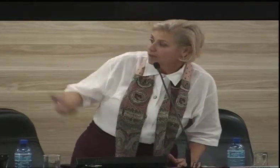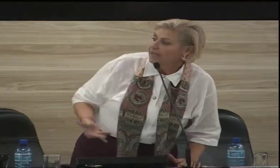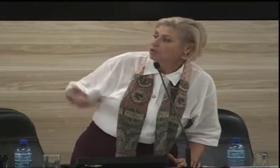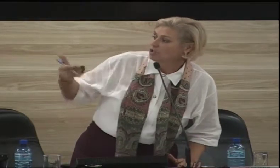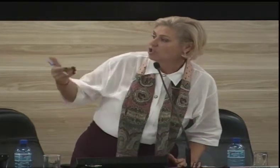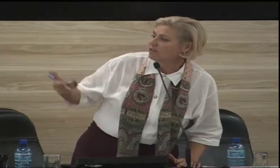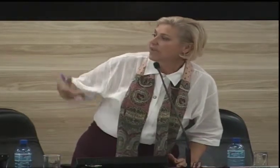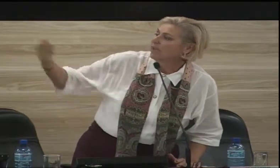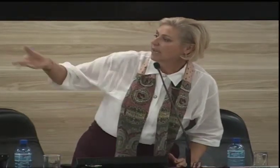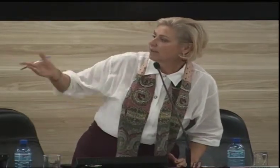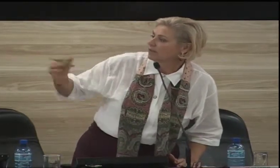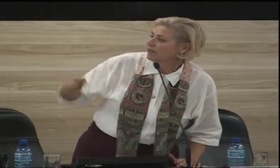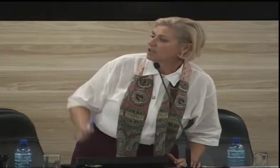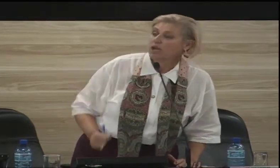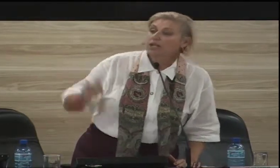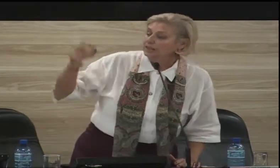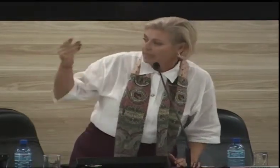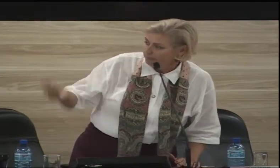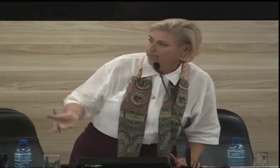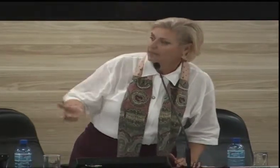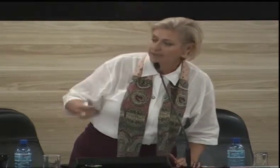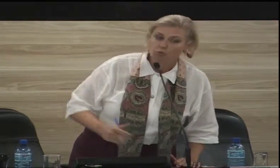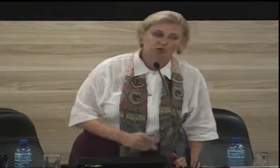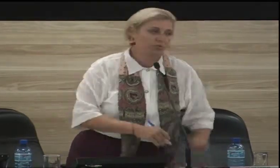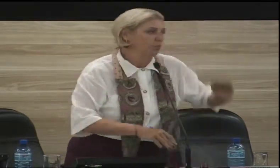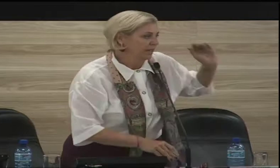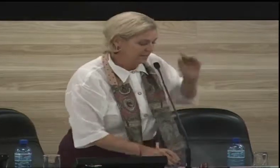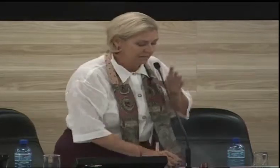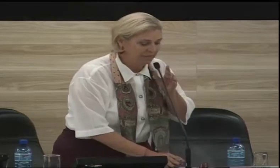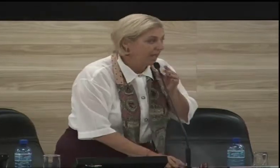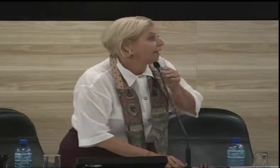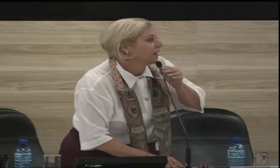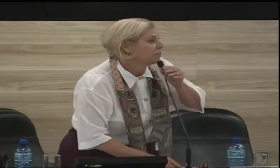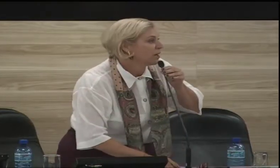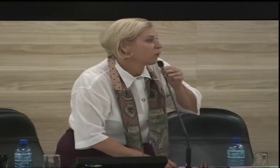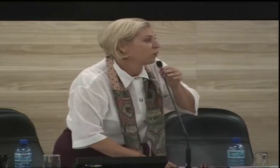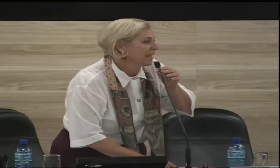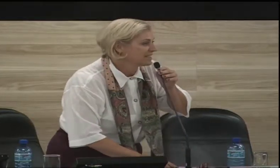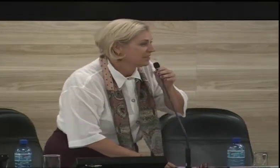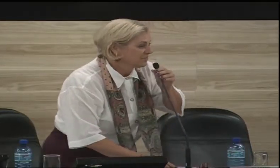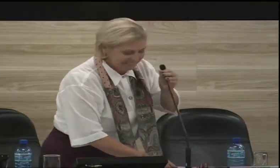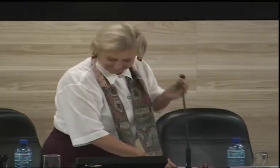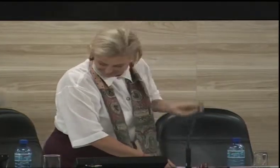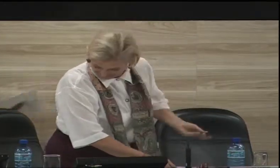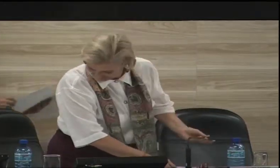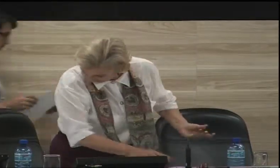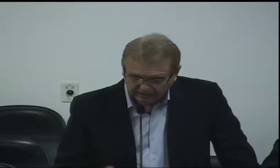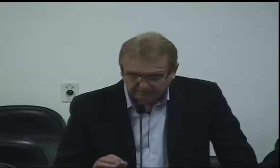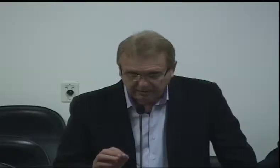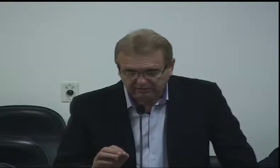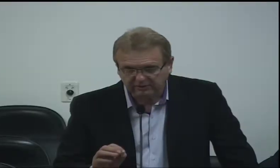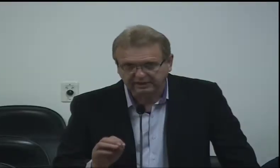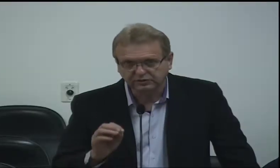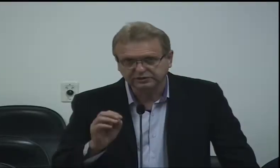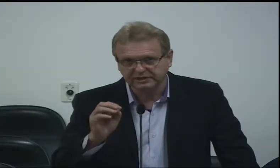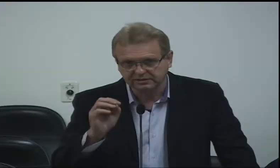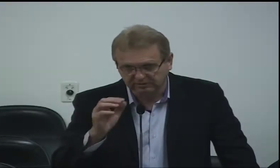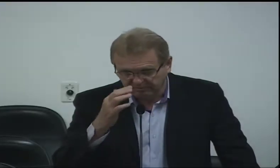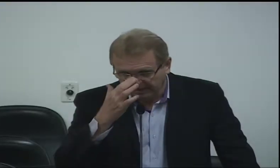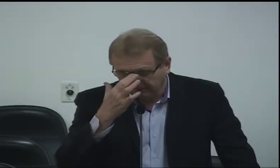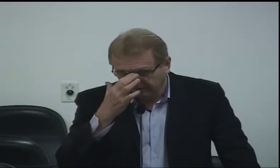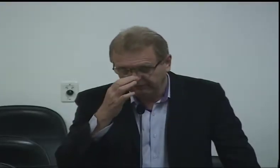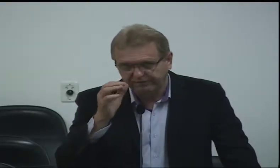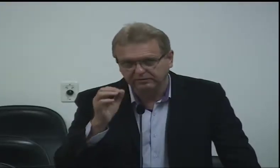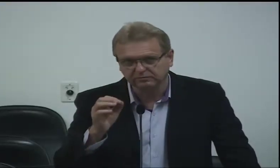E o ganho que a gente tem é, na verdade, também em saúde pública. Essa é a minha colocação. Só lembrando que a associação